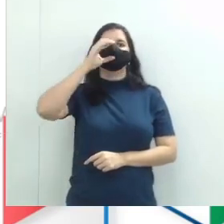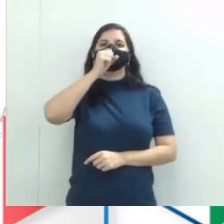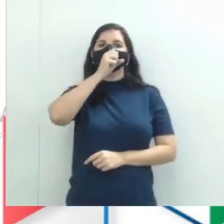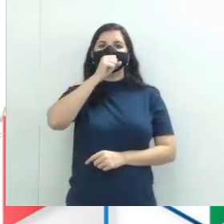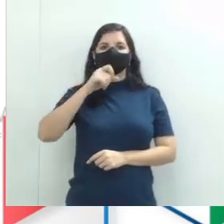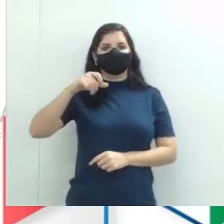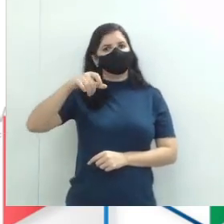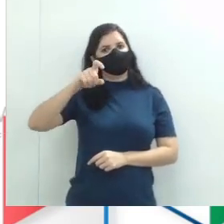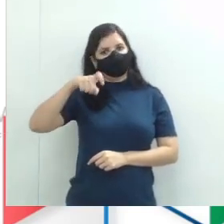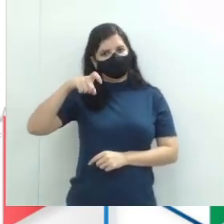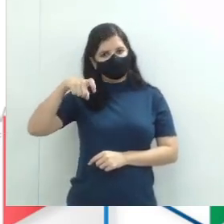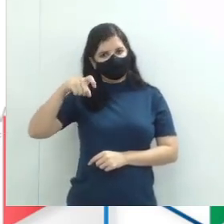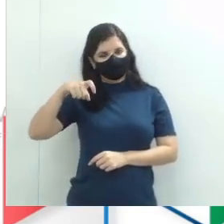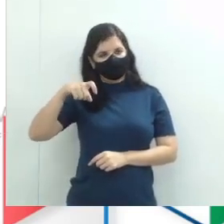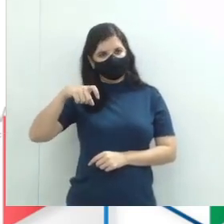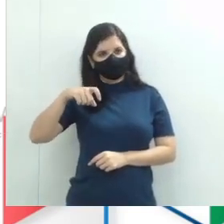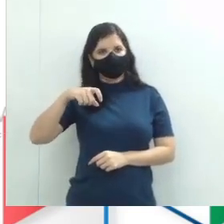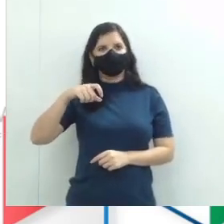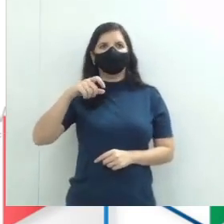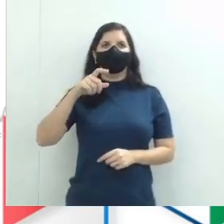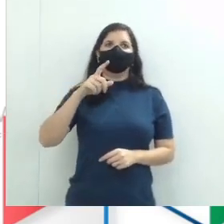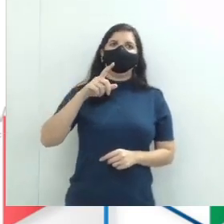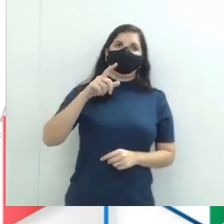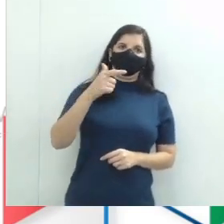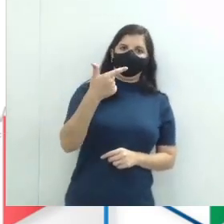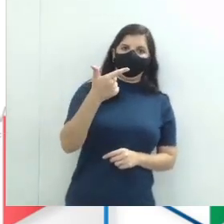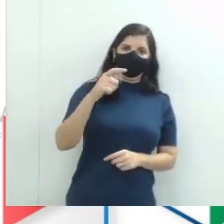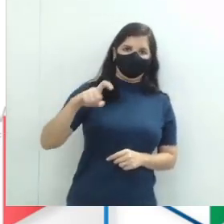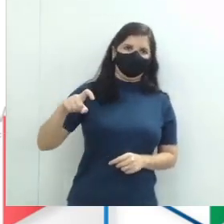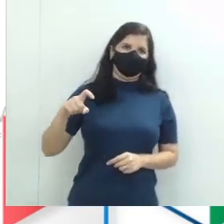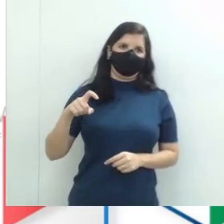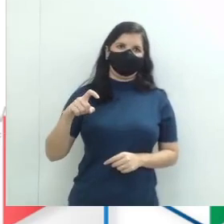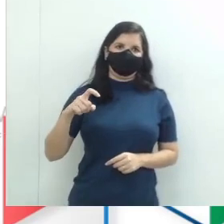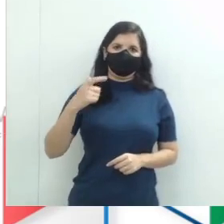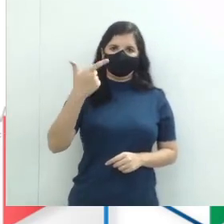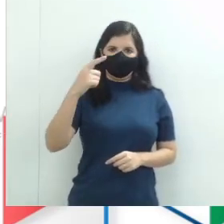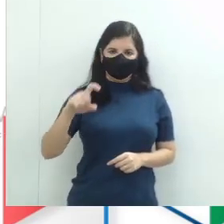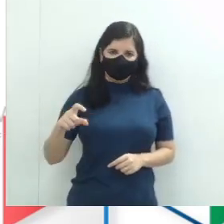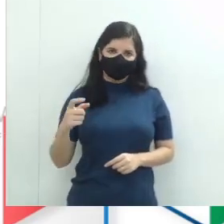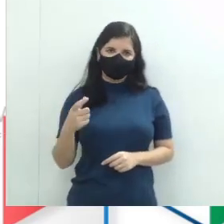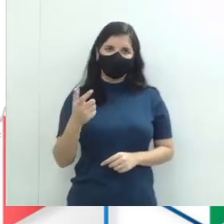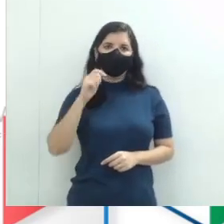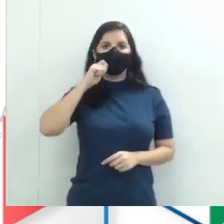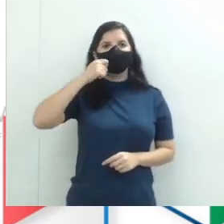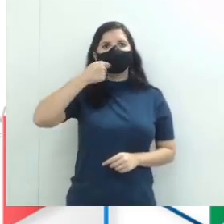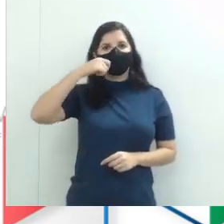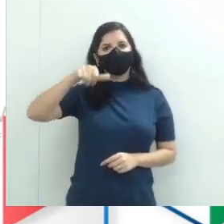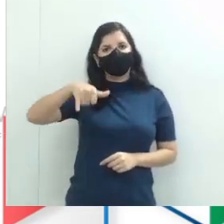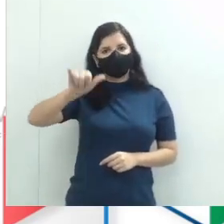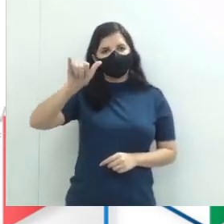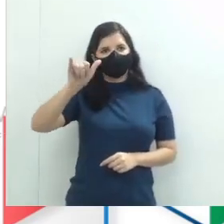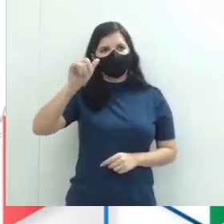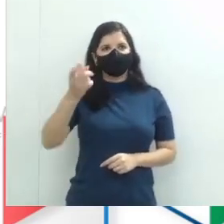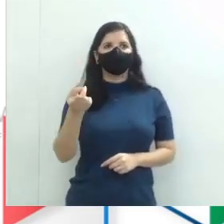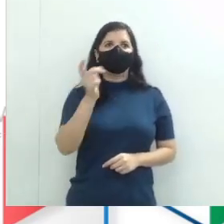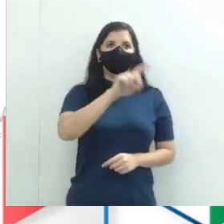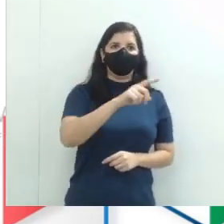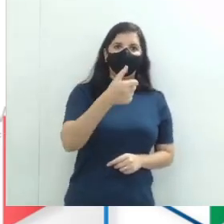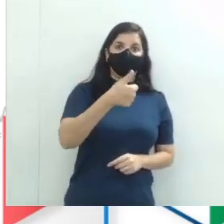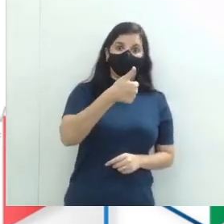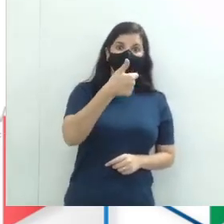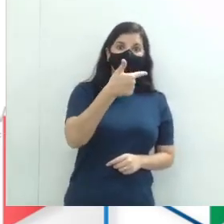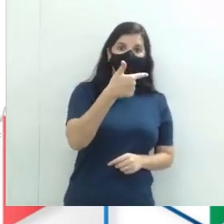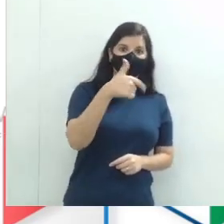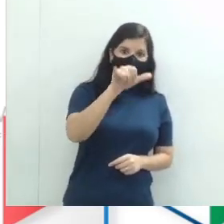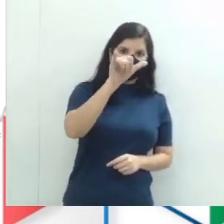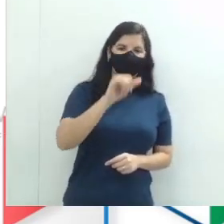X, no segundo combo seriam 2X, concorda? Se eu chamar o pão de queijo de Y, no primeiro